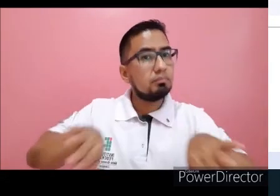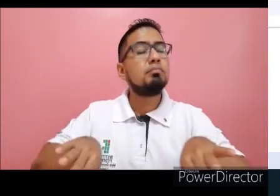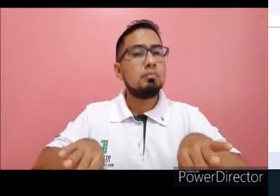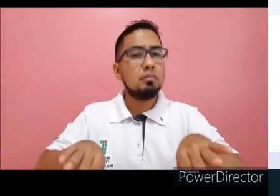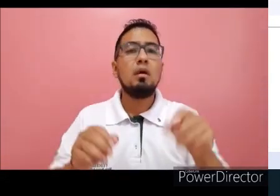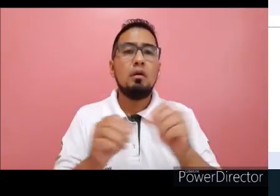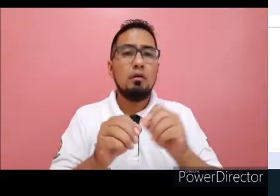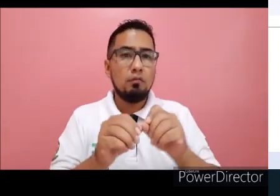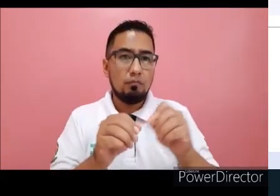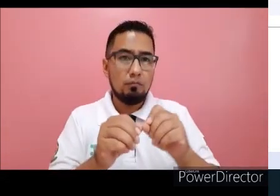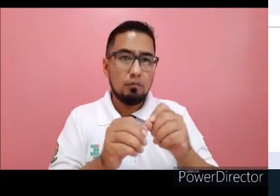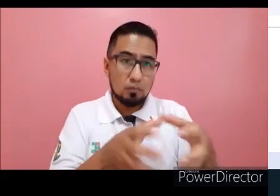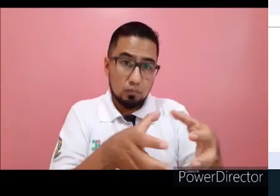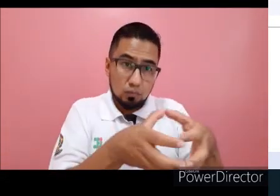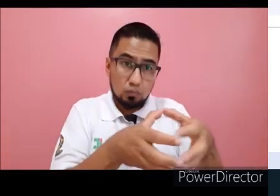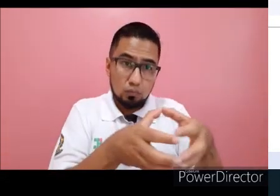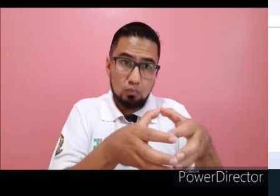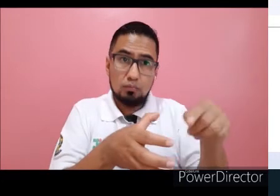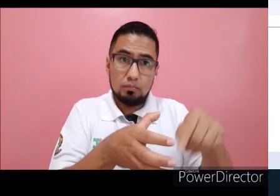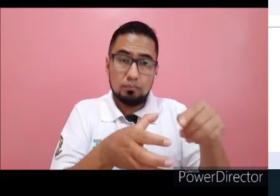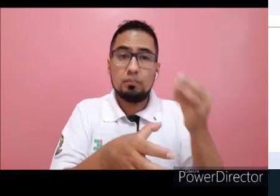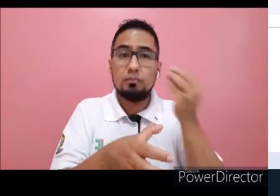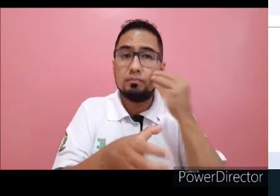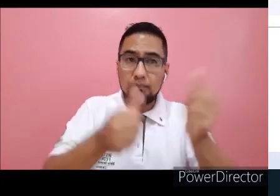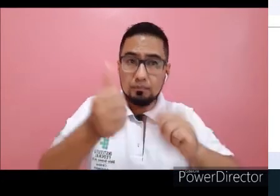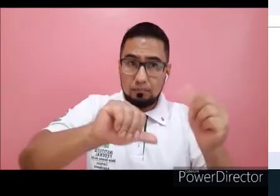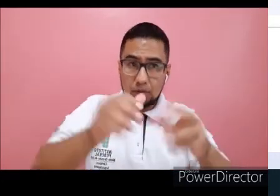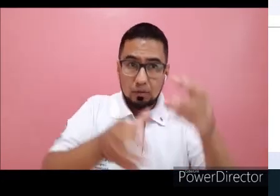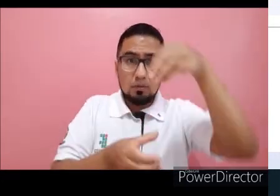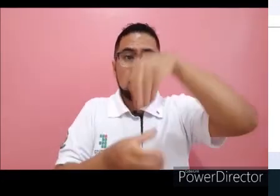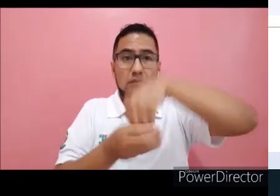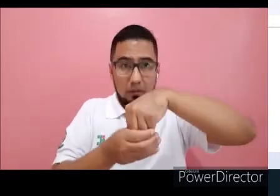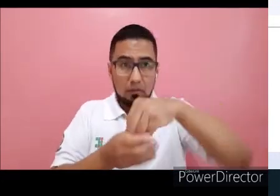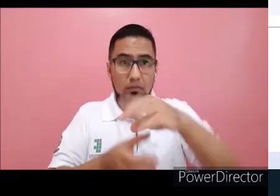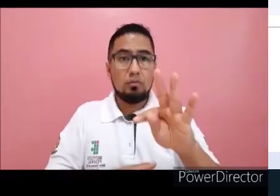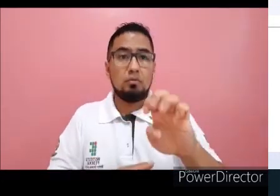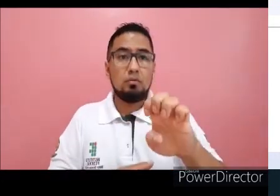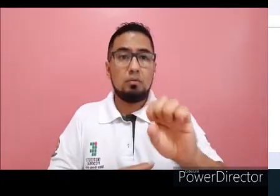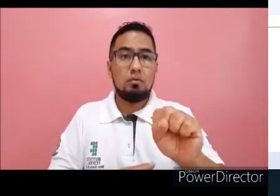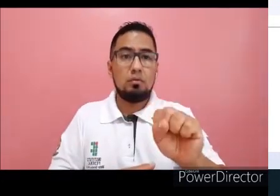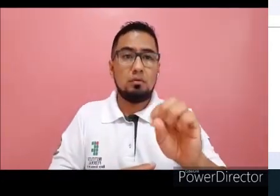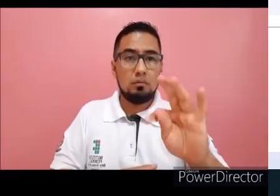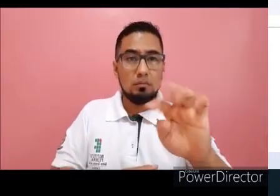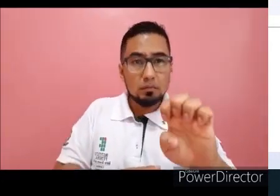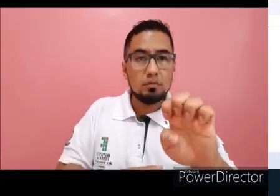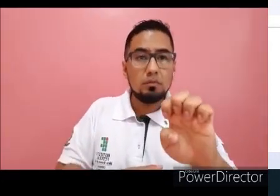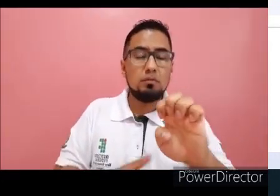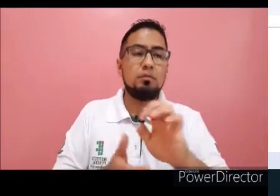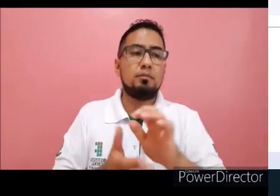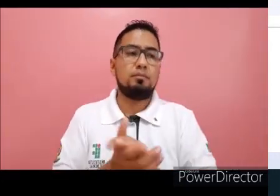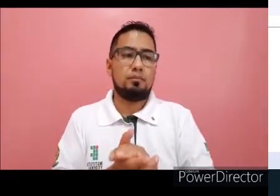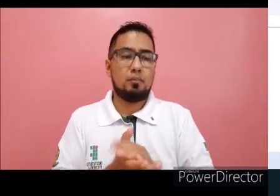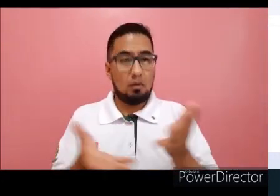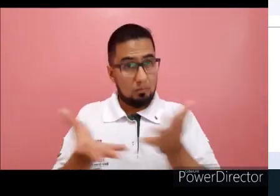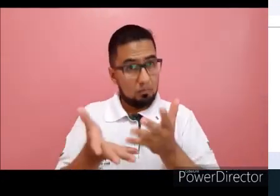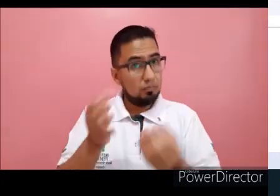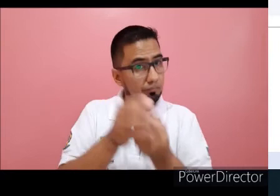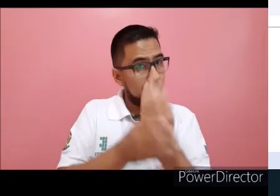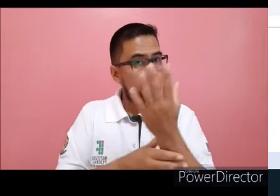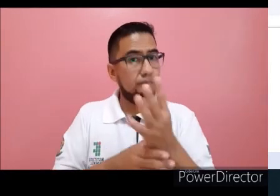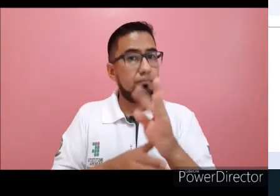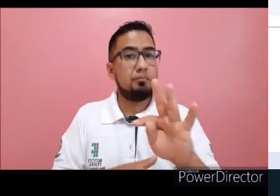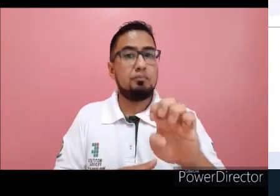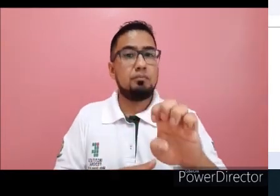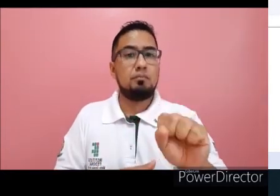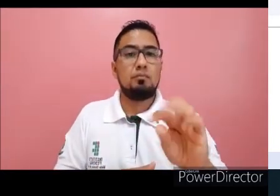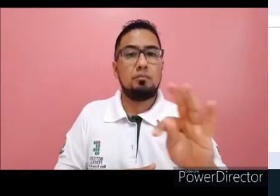teste dentro de um pacote de teste. Deixa eu fechar aqui, eu vou vir aqui, vou criar uma classe de